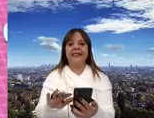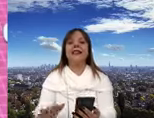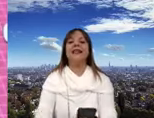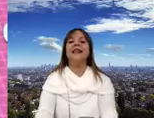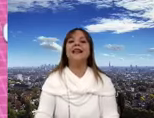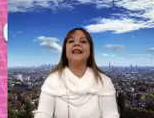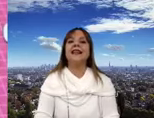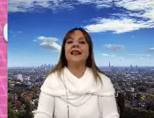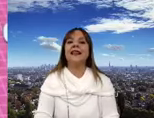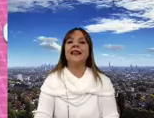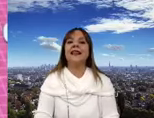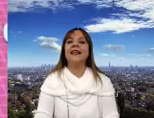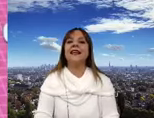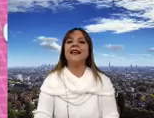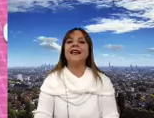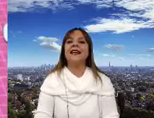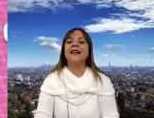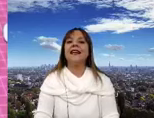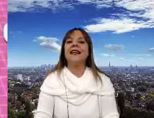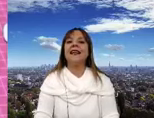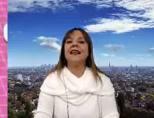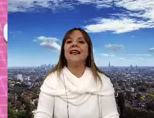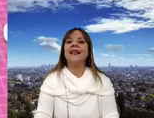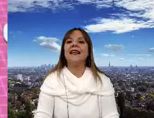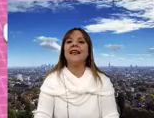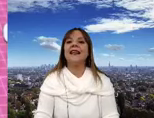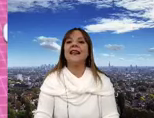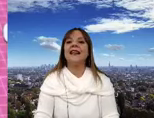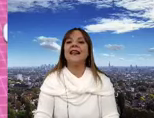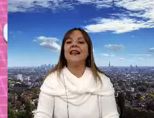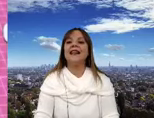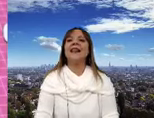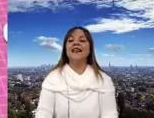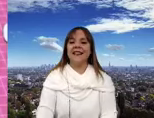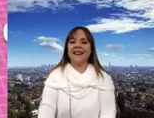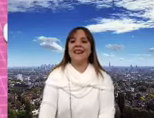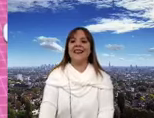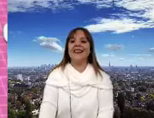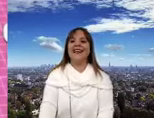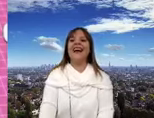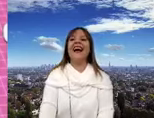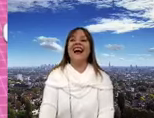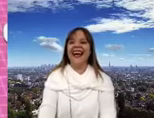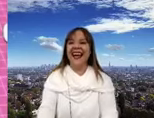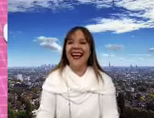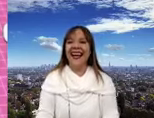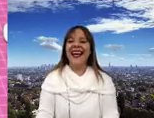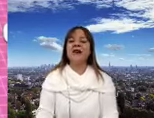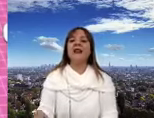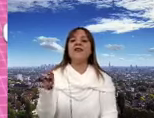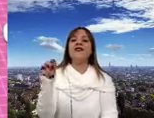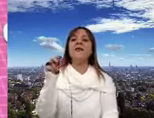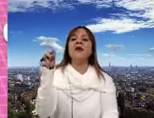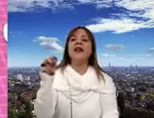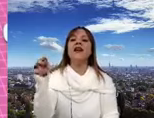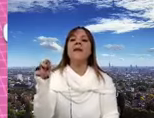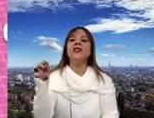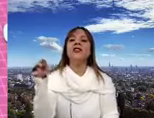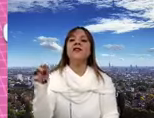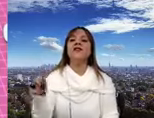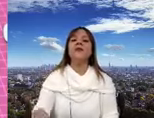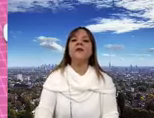só um aqui, Lili, porque senão a live fica muito grande, que eu já tenho experiência nisso, assim. Mas faz um E eu. pouquinho pra gente ver o